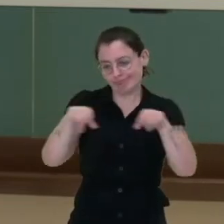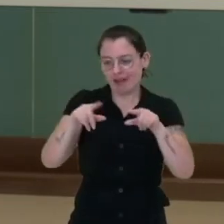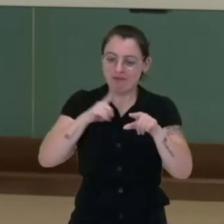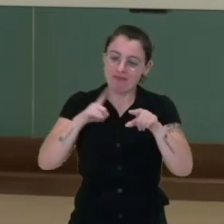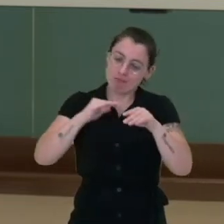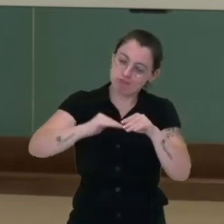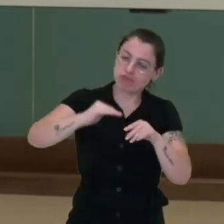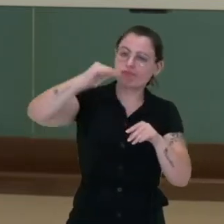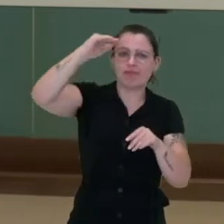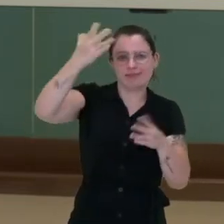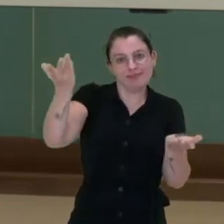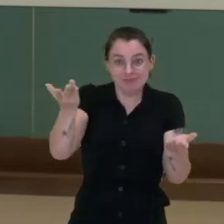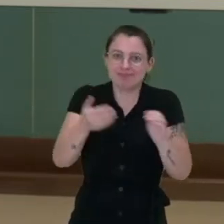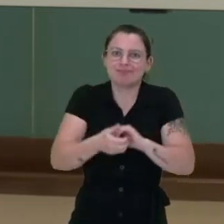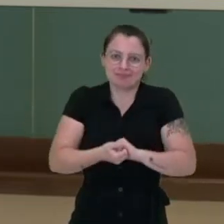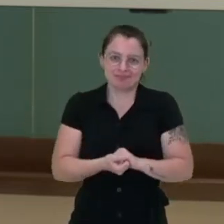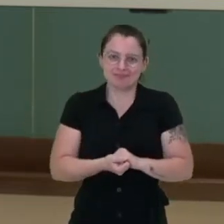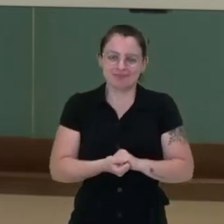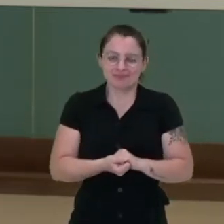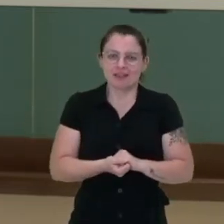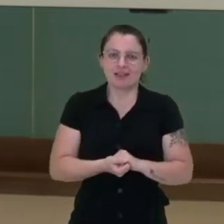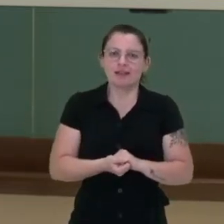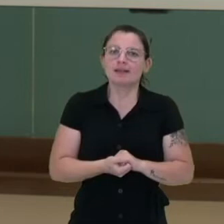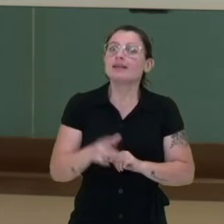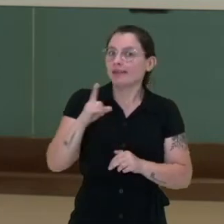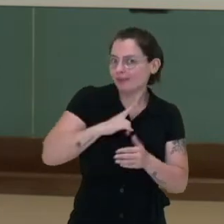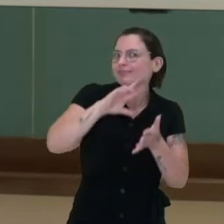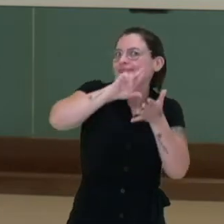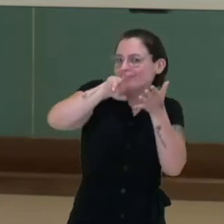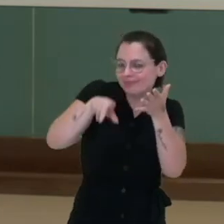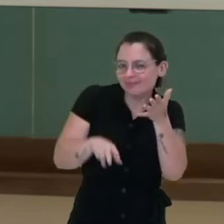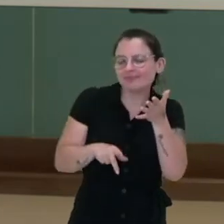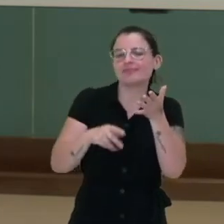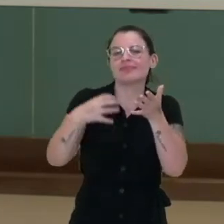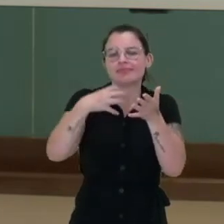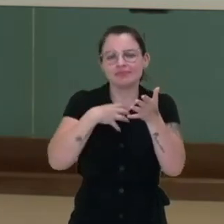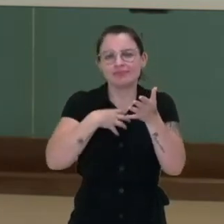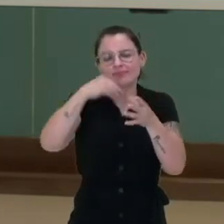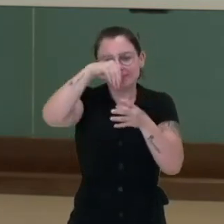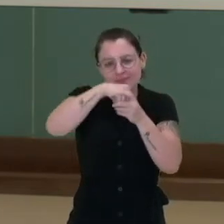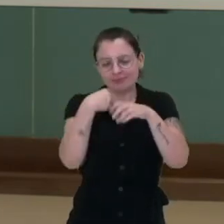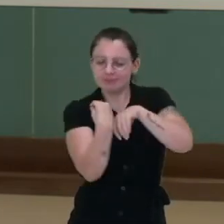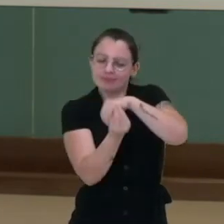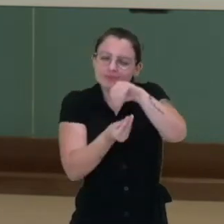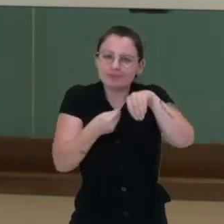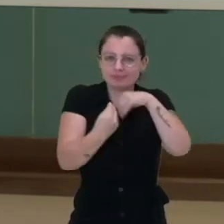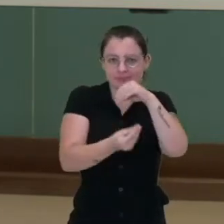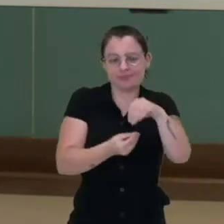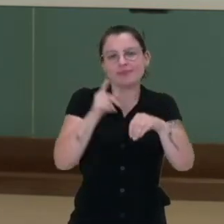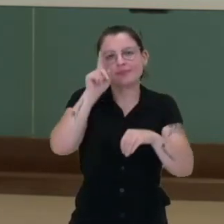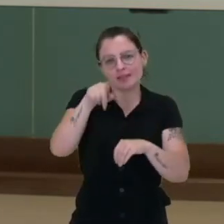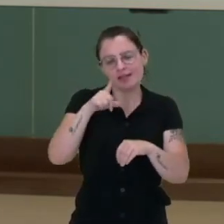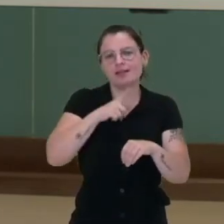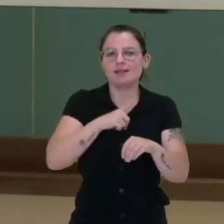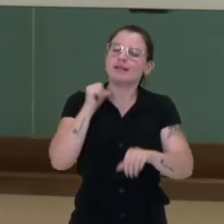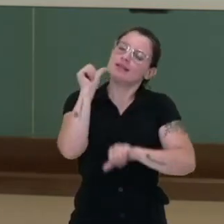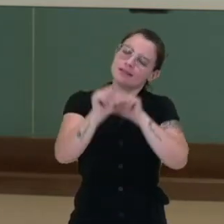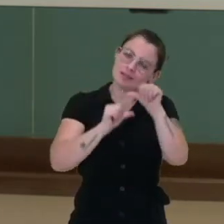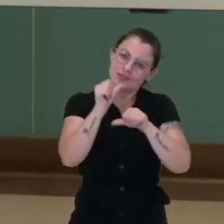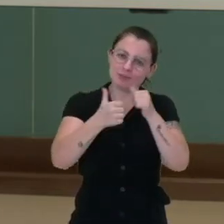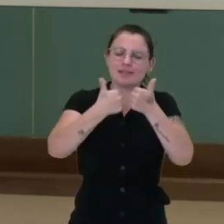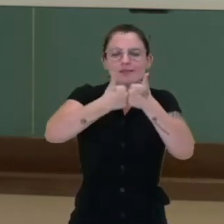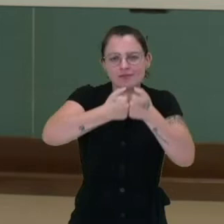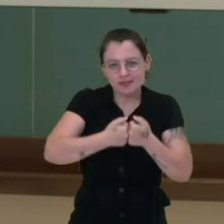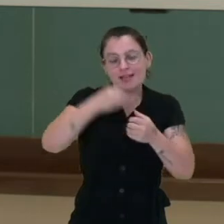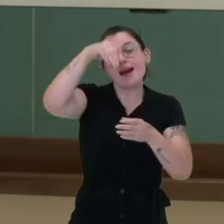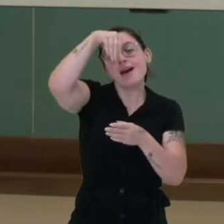continua sendo água, com as suas características e as suas propriedades. Então, um exemplo de transformação física que